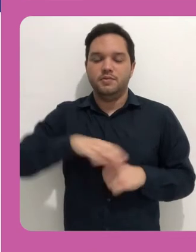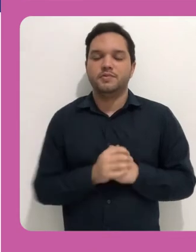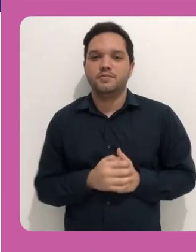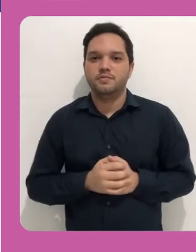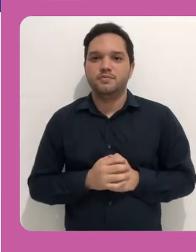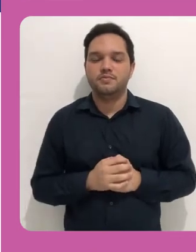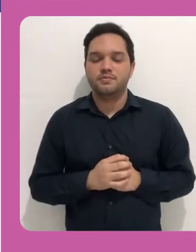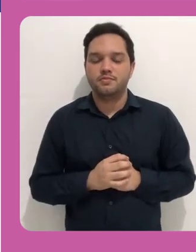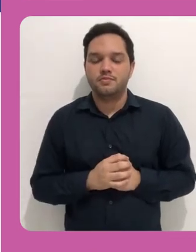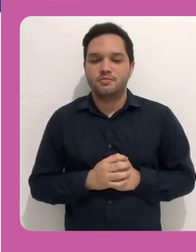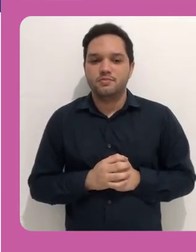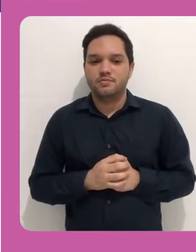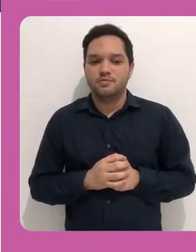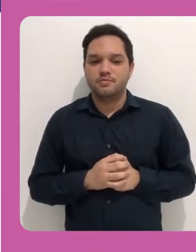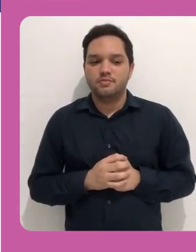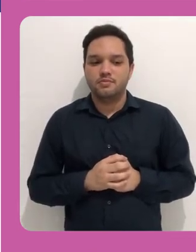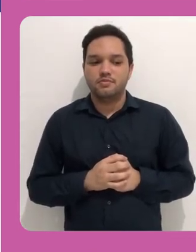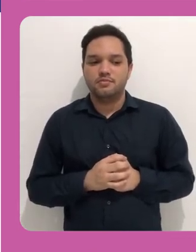Não estou falando nenhum palavrão.